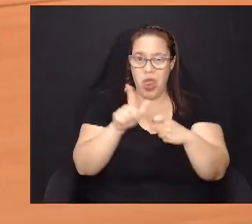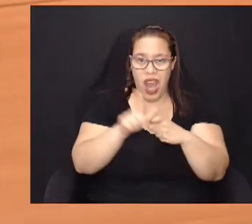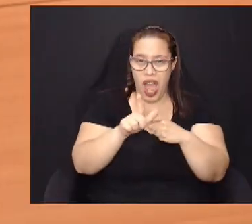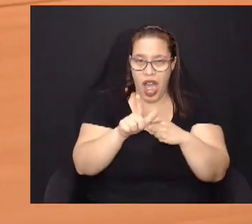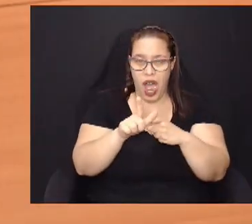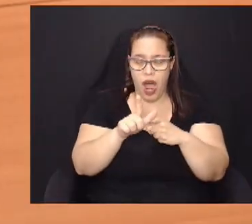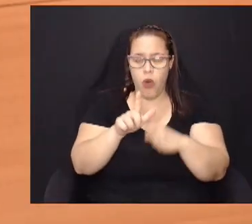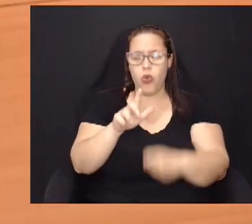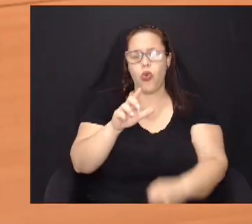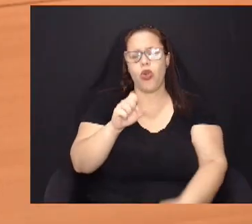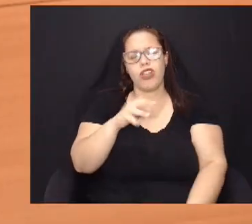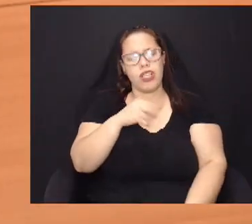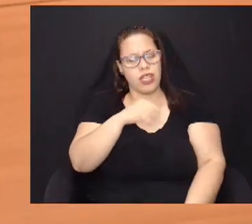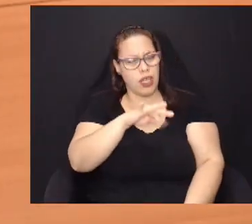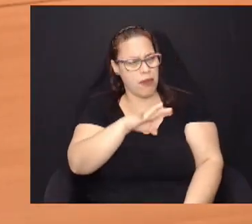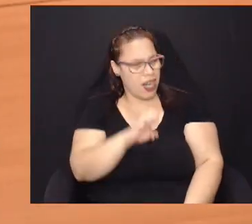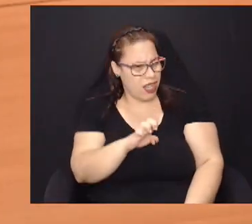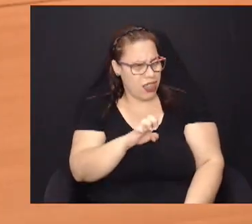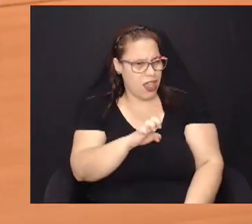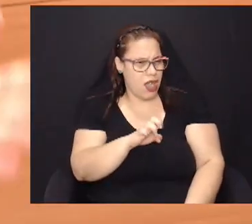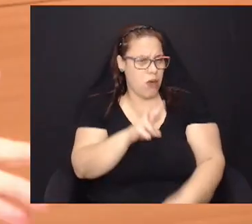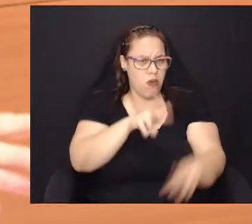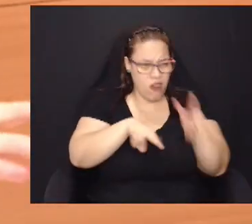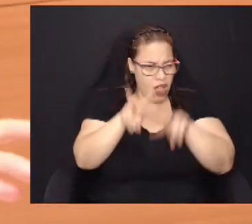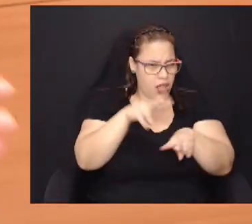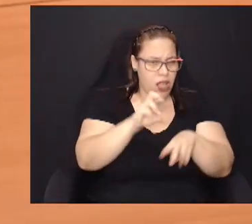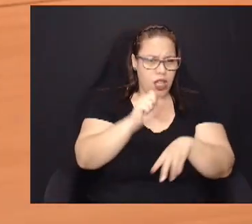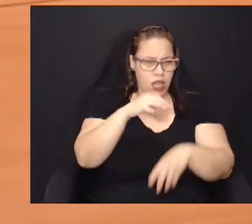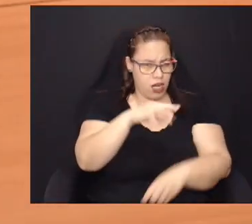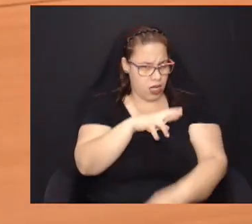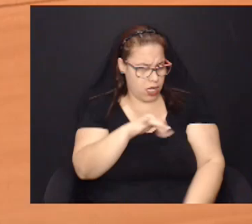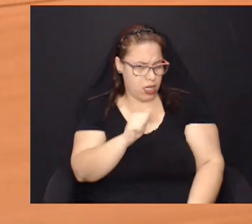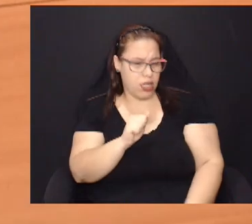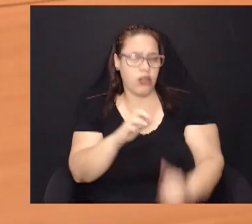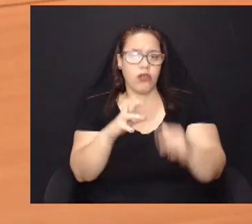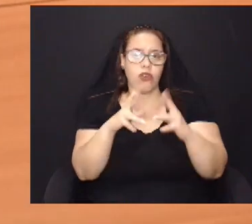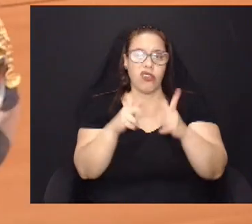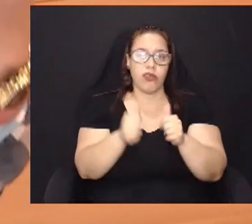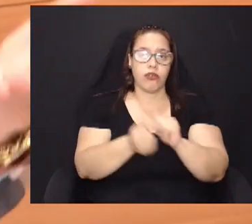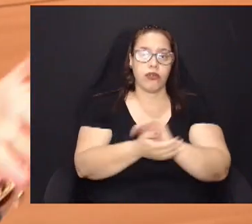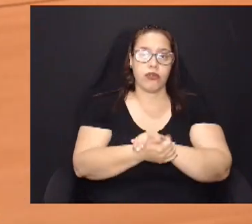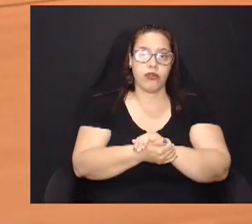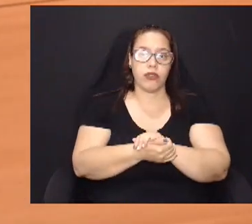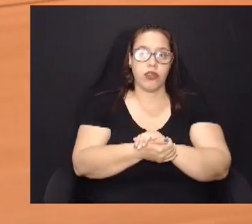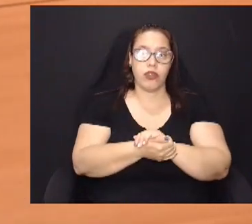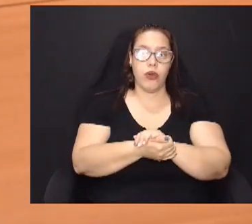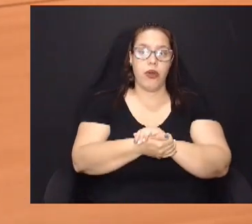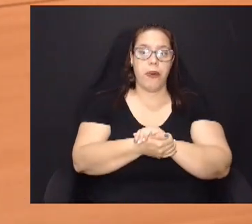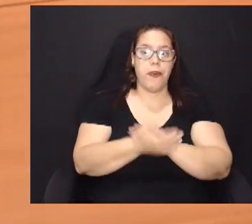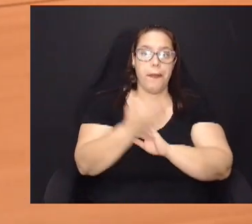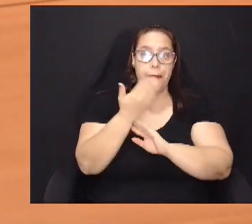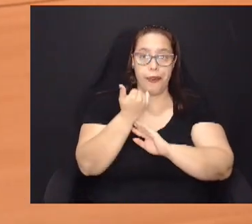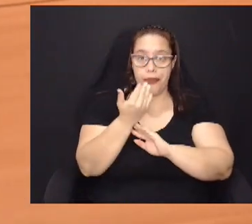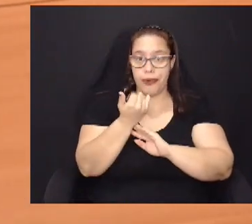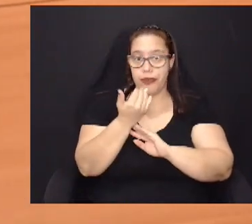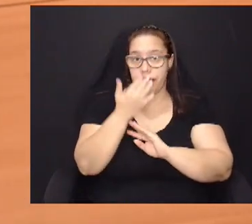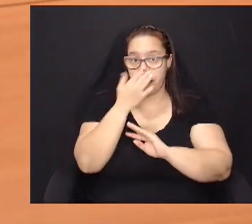vigilância sanitária quando tem, às vezes, a questão, estou falando de comércio de uma forma geral, né? Alimentos, tem a parte de cozinha que a